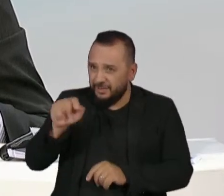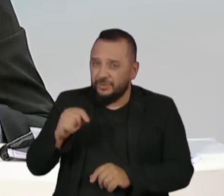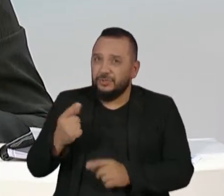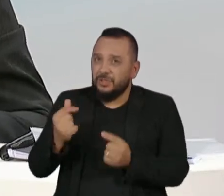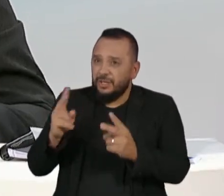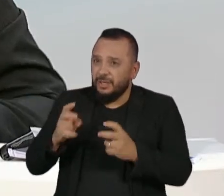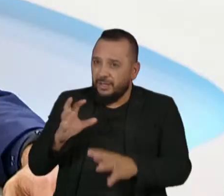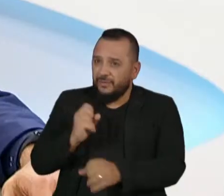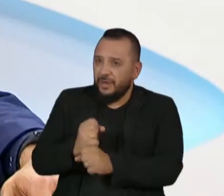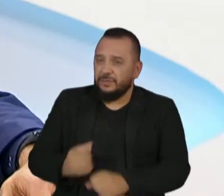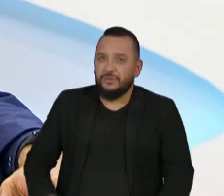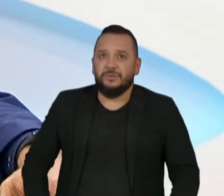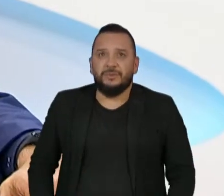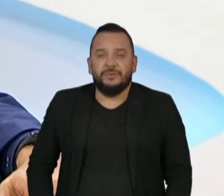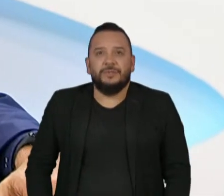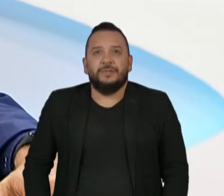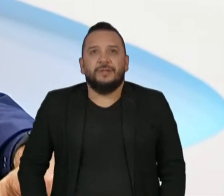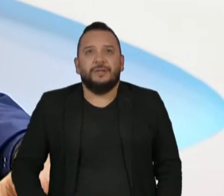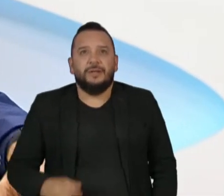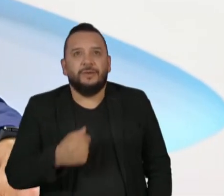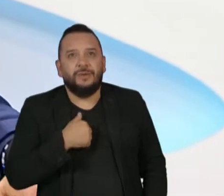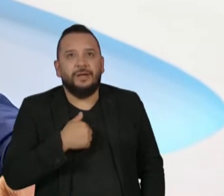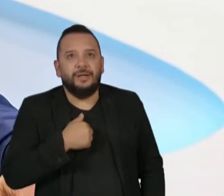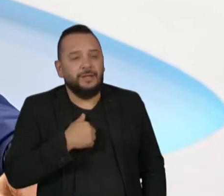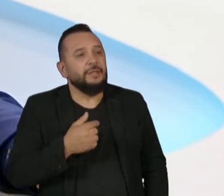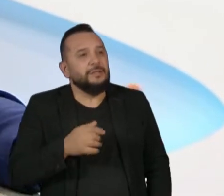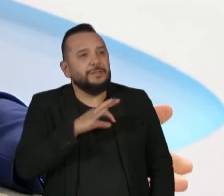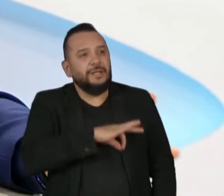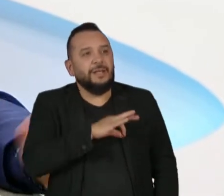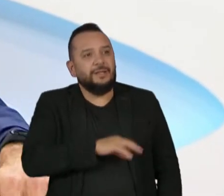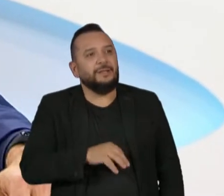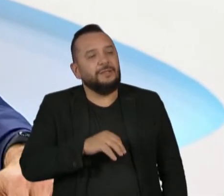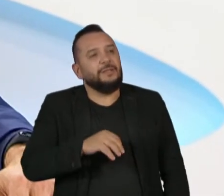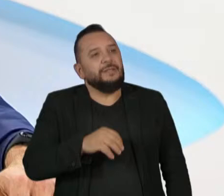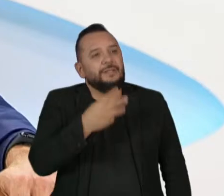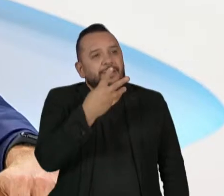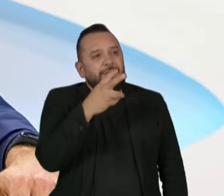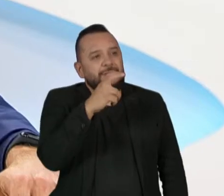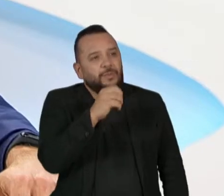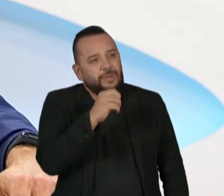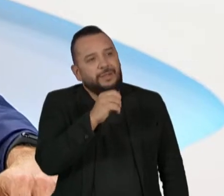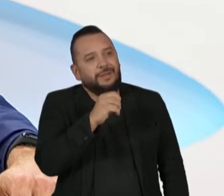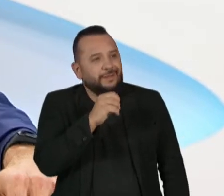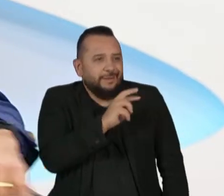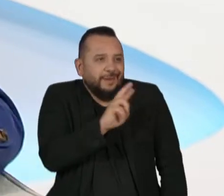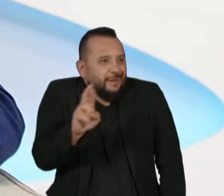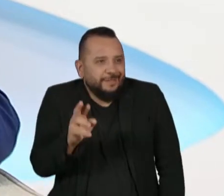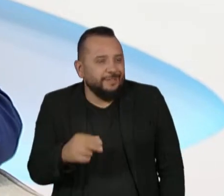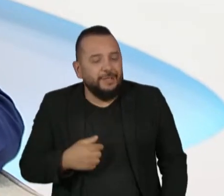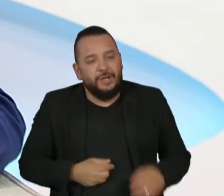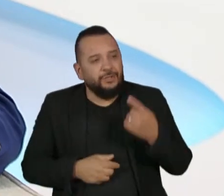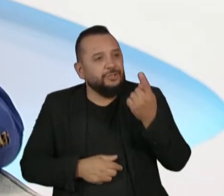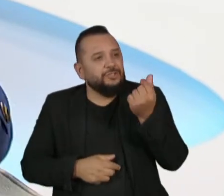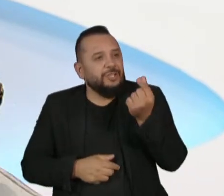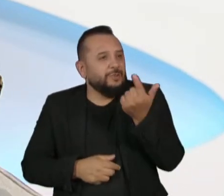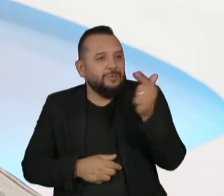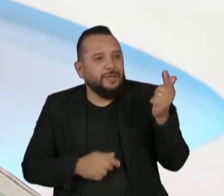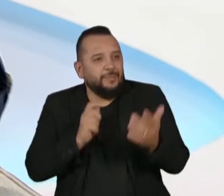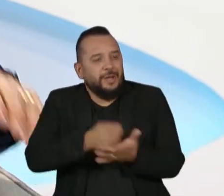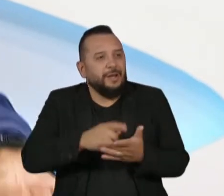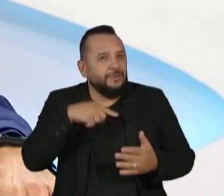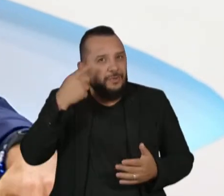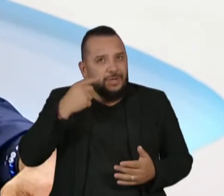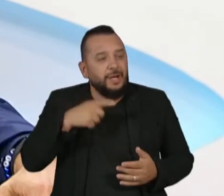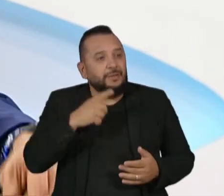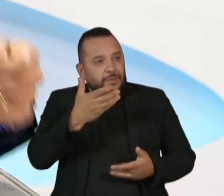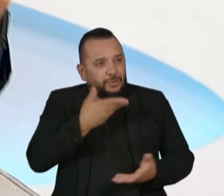dinheiro fácil? Eu ganhei um salário de R$350 e não tinha dinheiro para pagar advogado. Estou com a minha carteira de trabalho aqui, se você